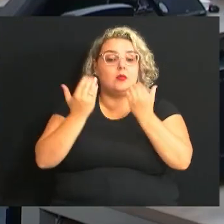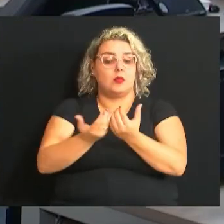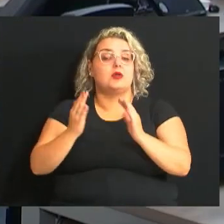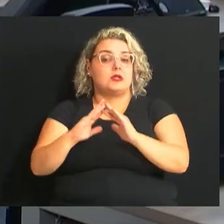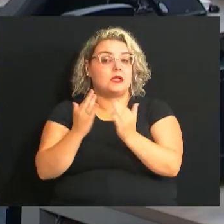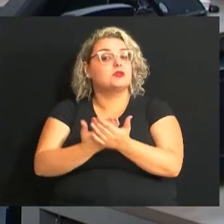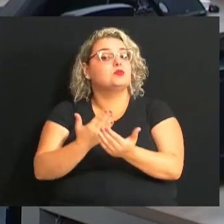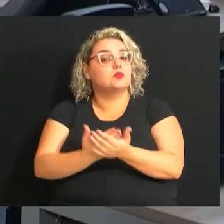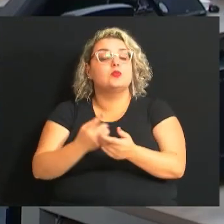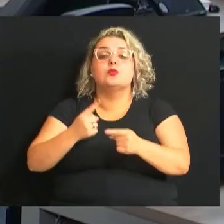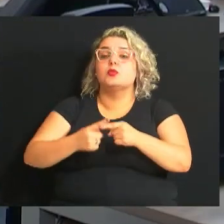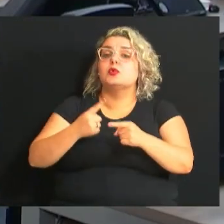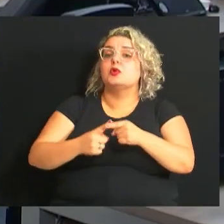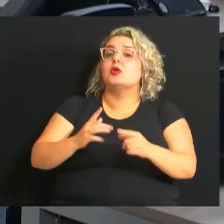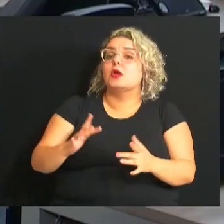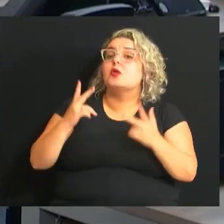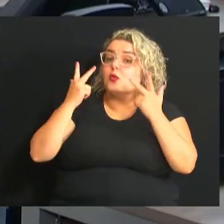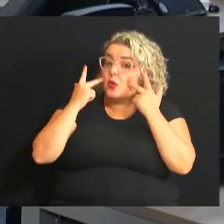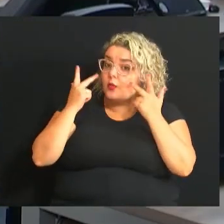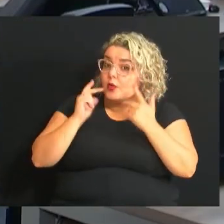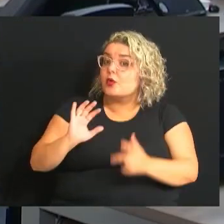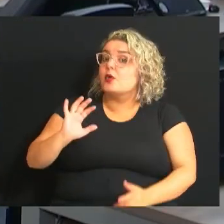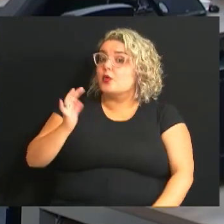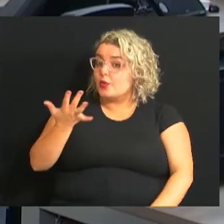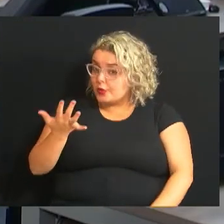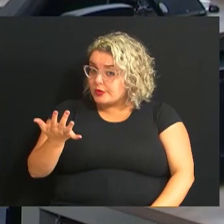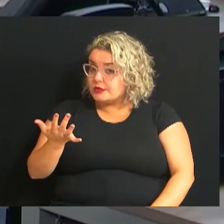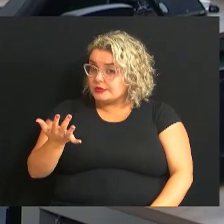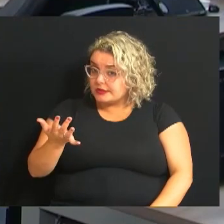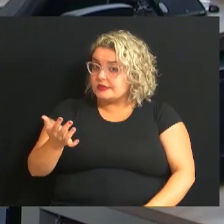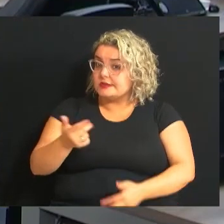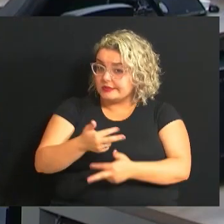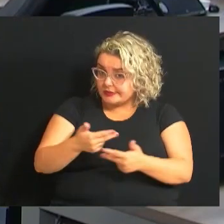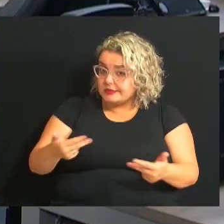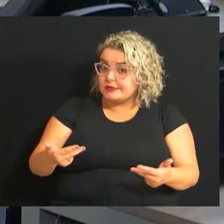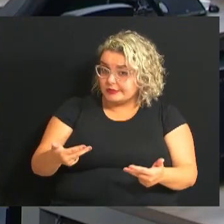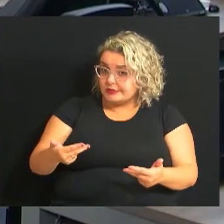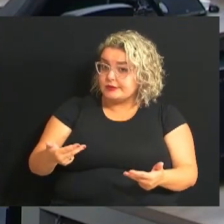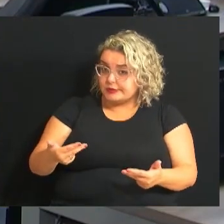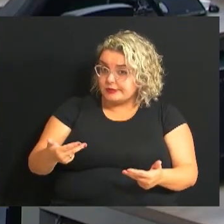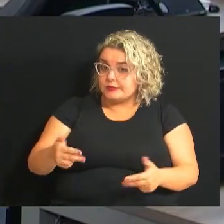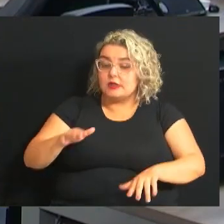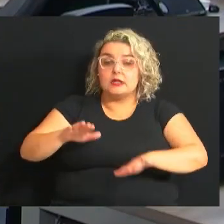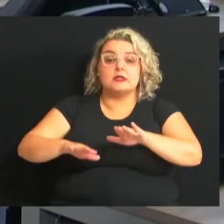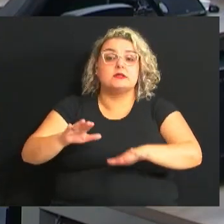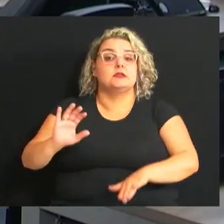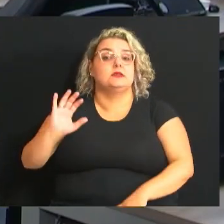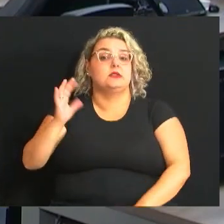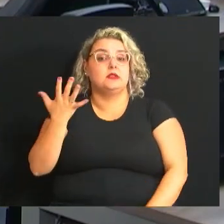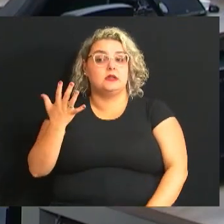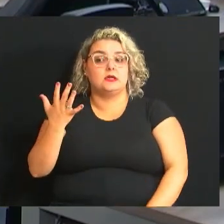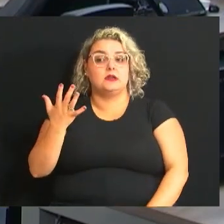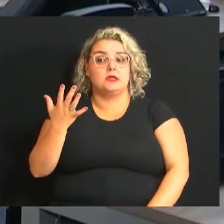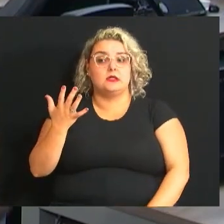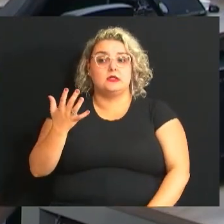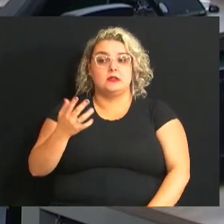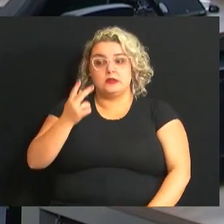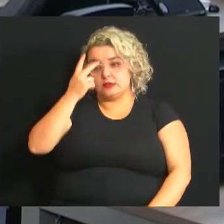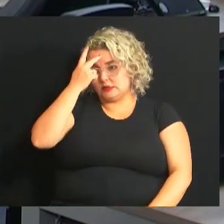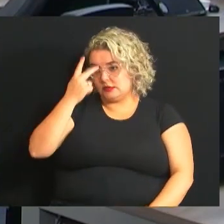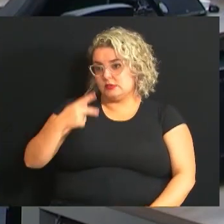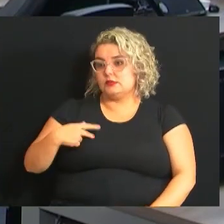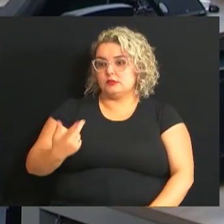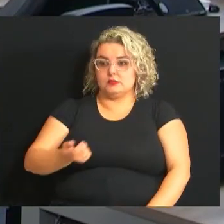geralmente, quando acontecem esses fatos, né, esses eventos, essas situações, muitas vezes acontecem entre os próprios alunos. Então, quer